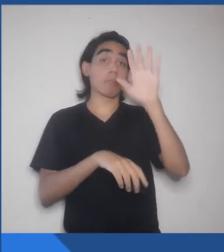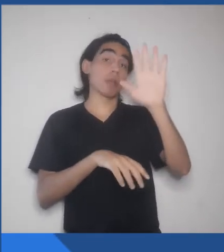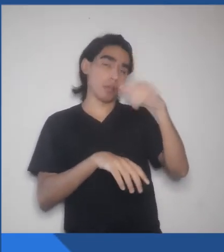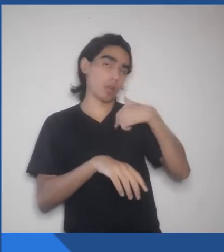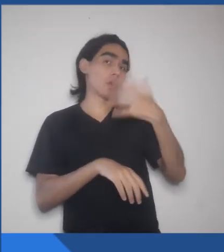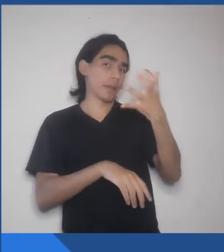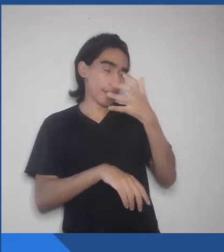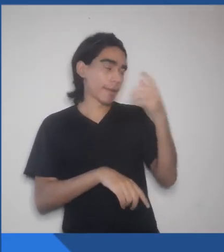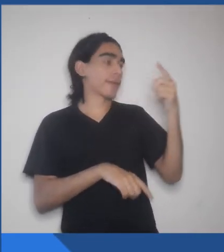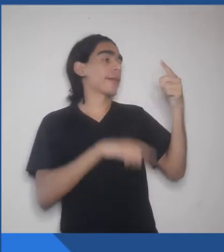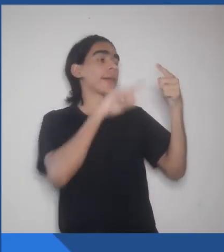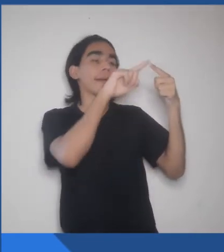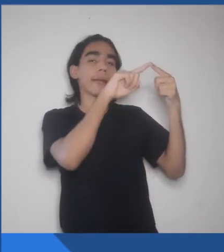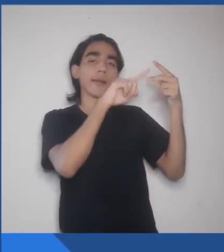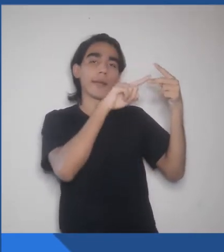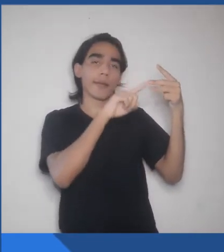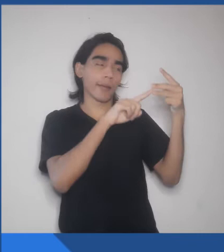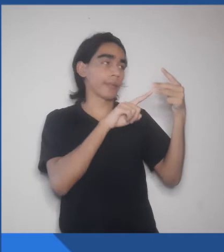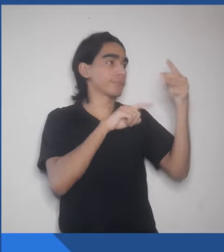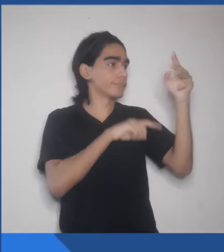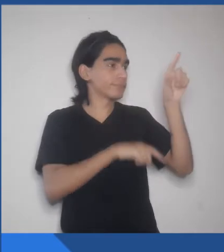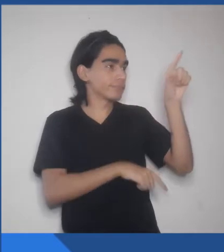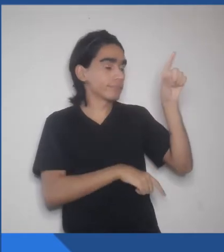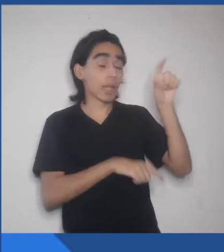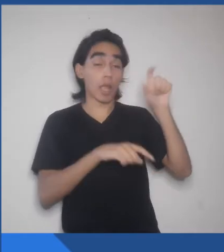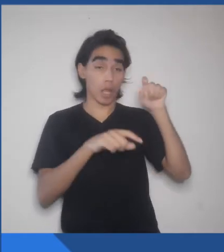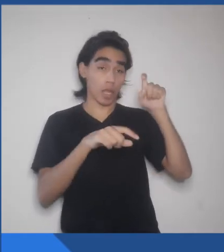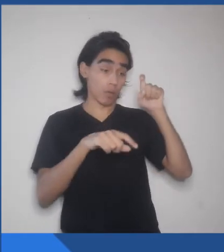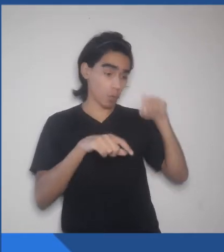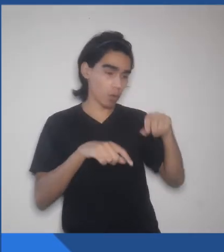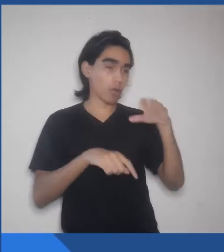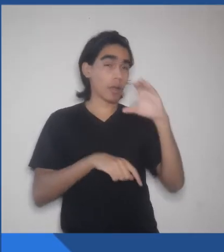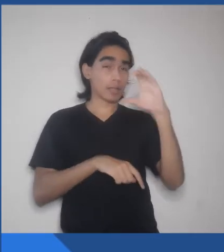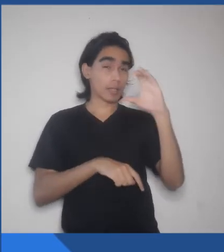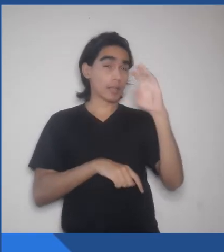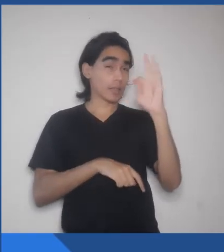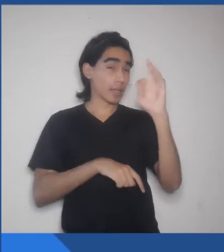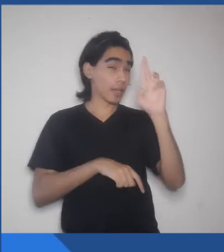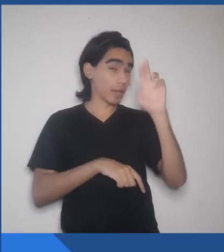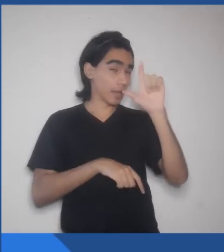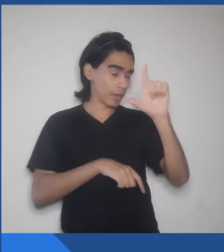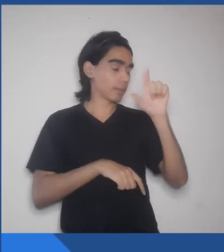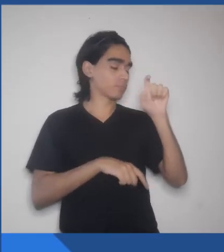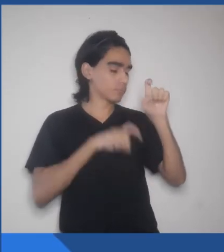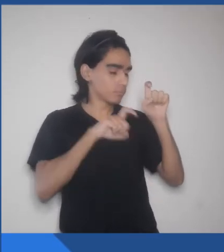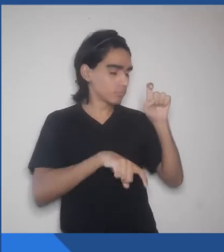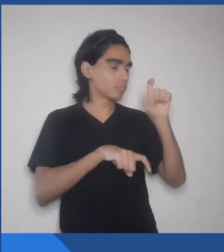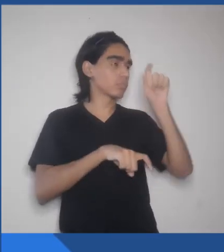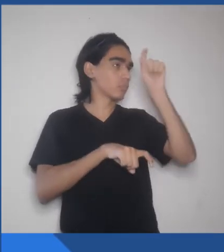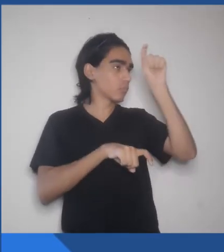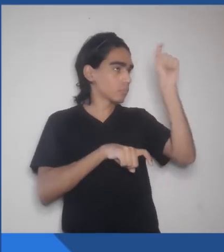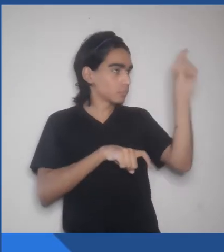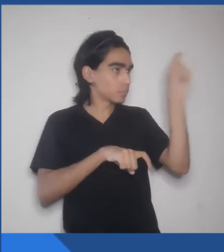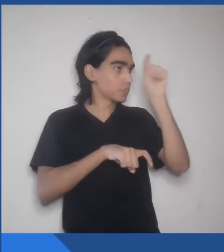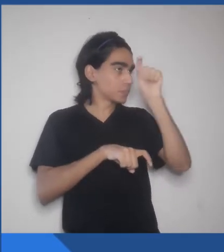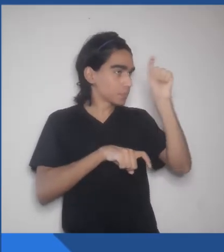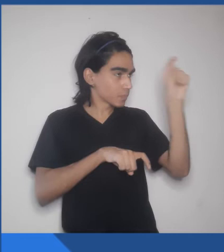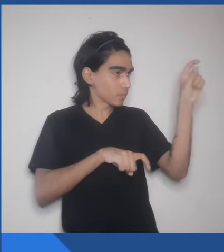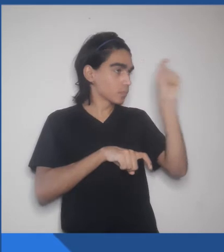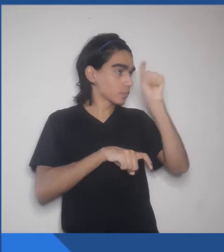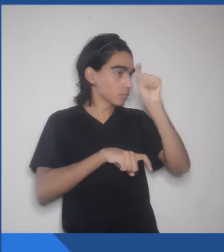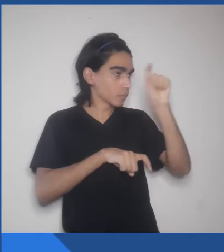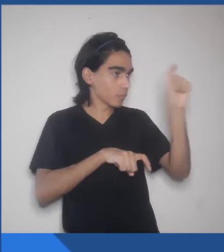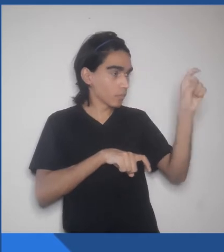vou matricular os 3 primeiros. Então eu seguro a tecla Ctrl e seleciono os usuários que eu quero